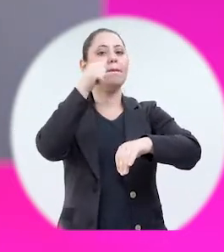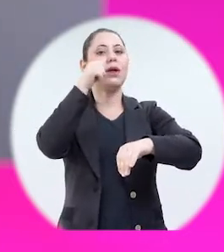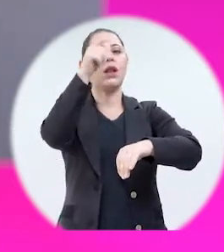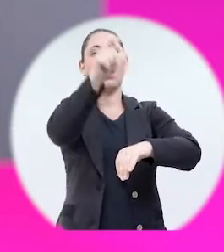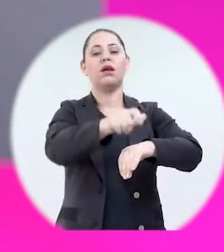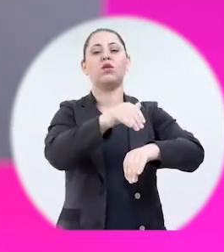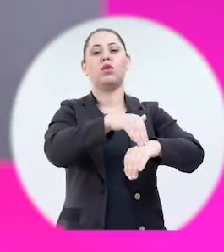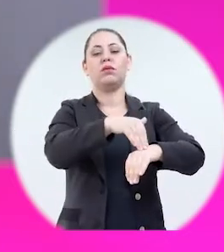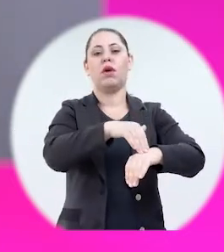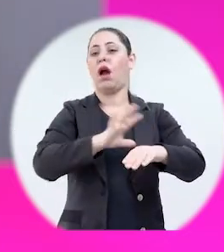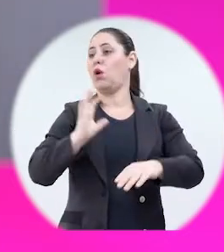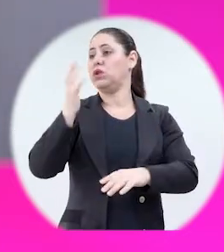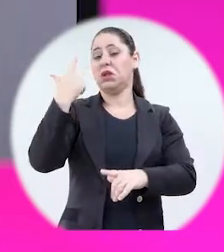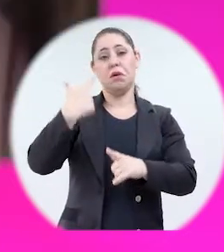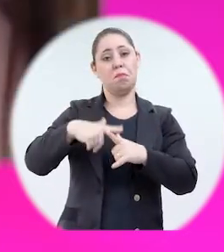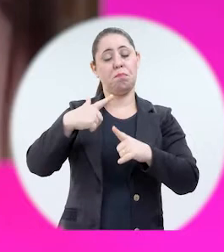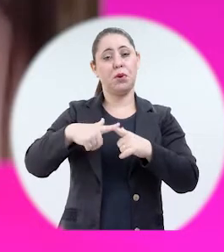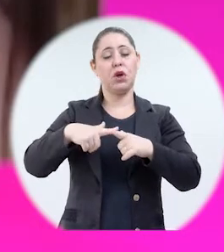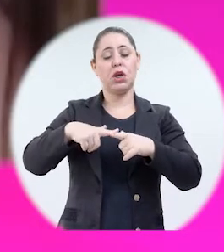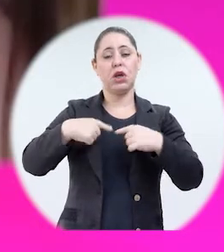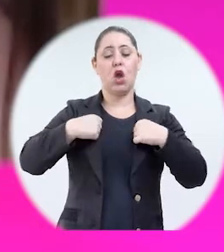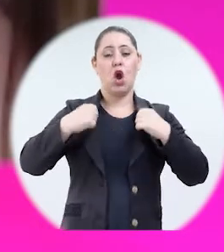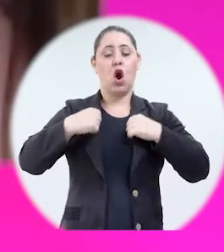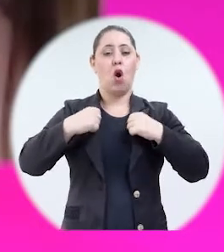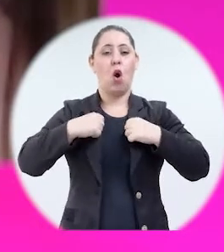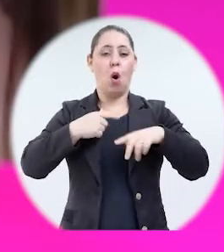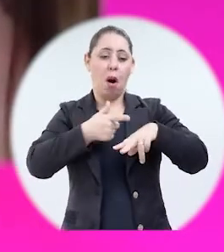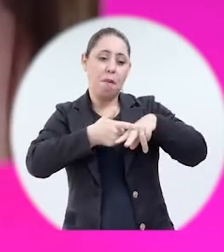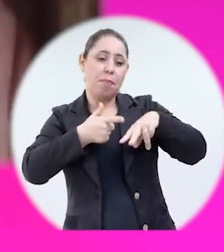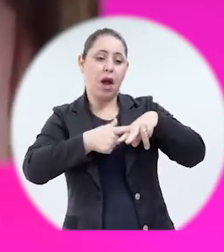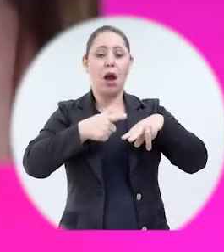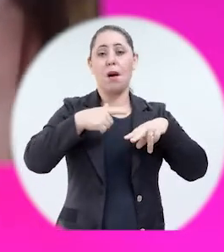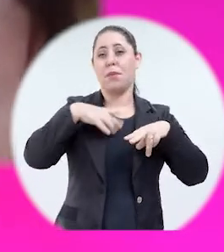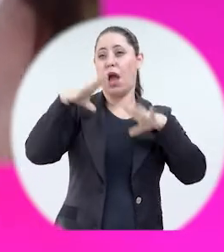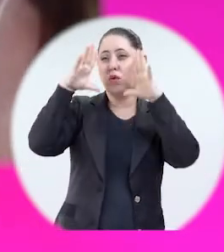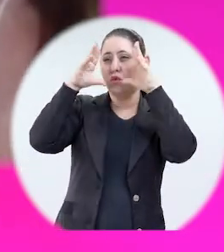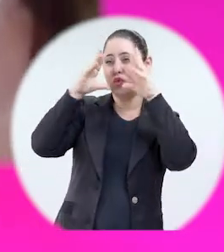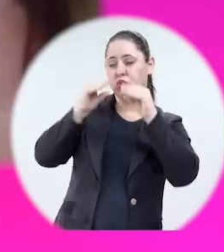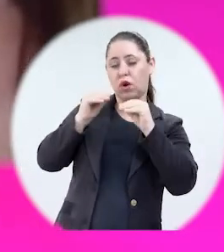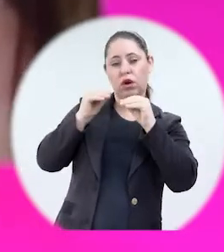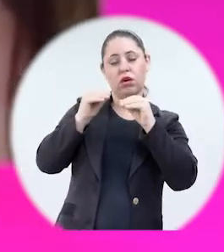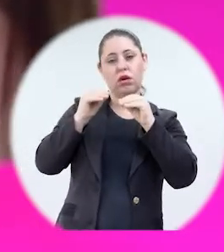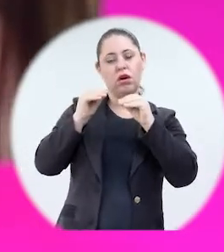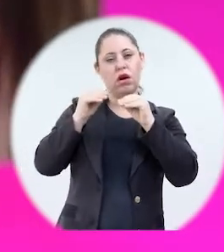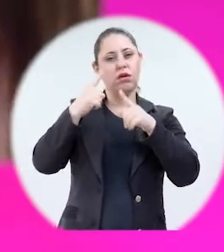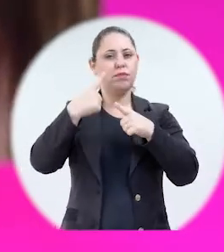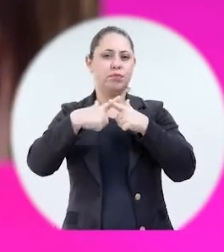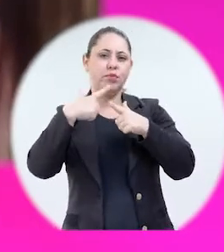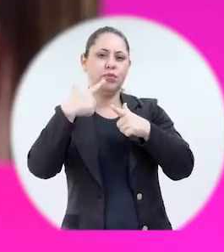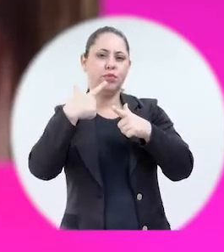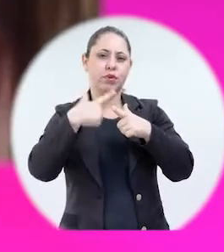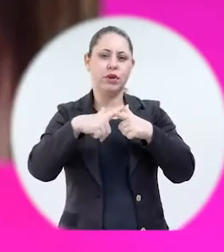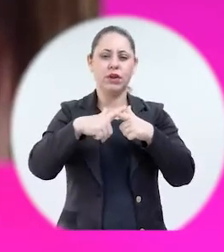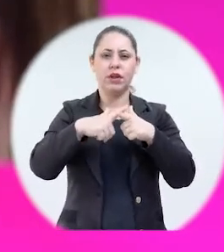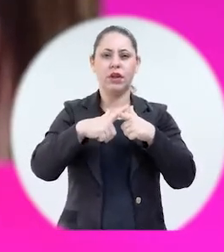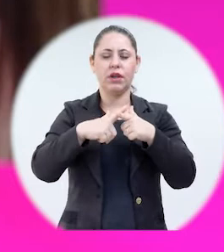culpabilização da mulher, né? Então, aconteceu porque ela estava com a roupa X, ou porque era à noite, né? Ou porque